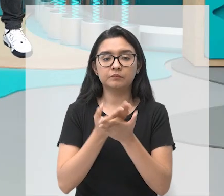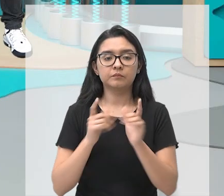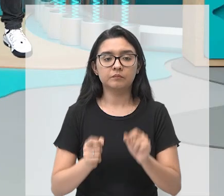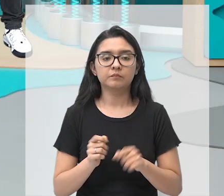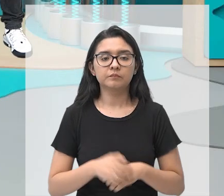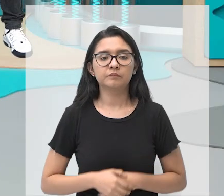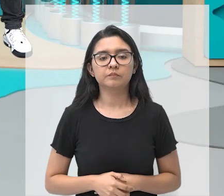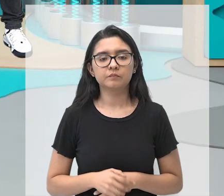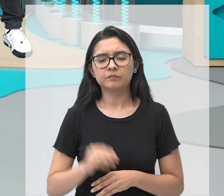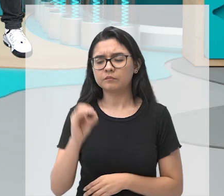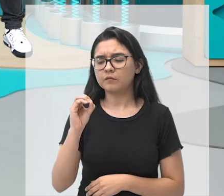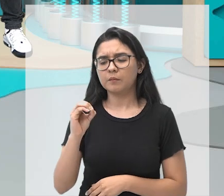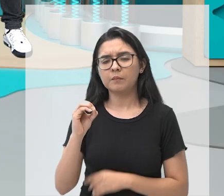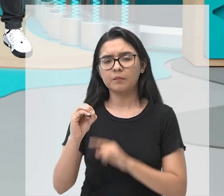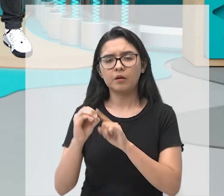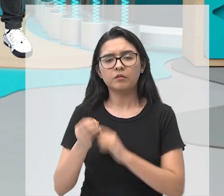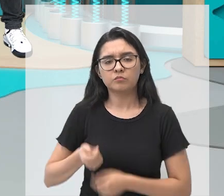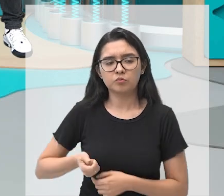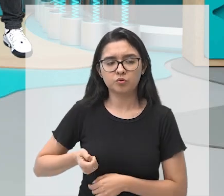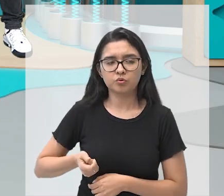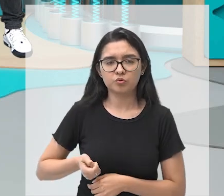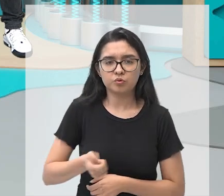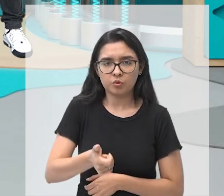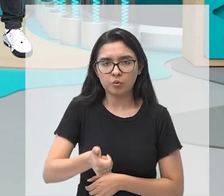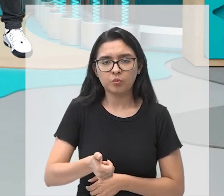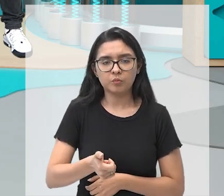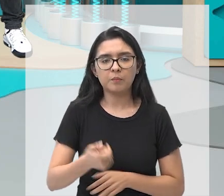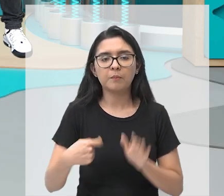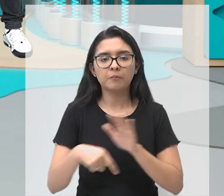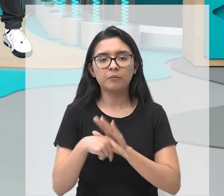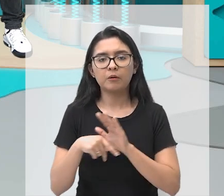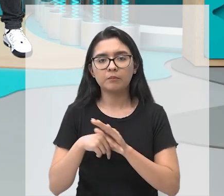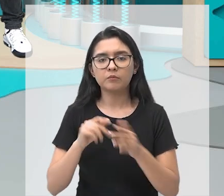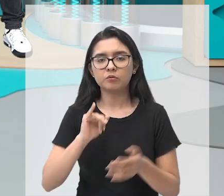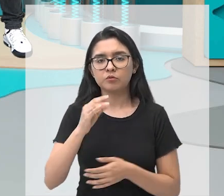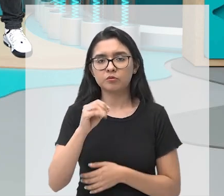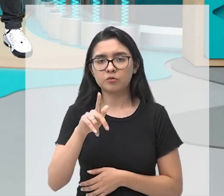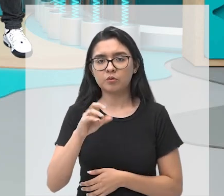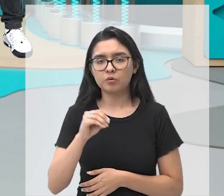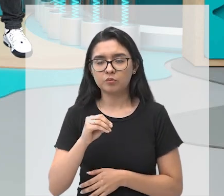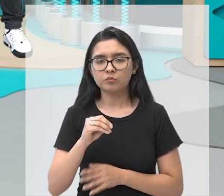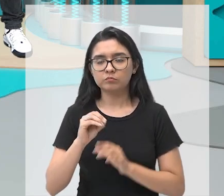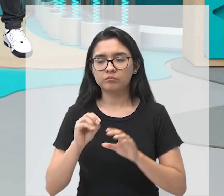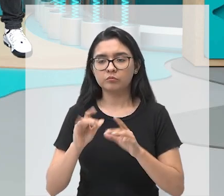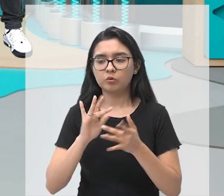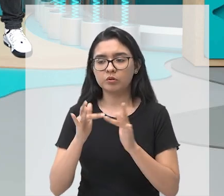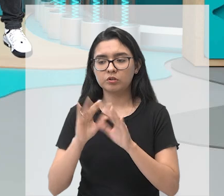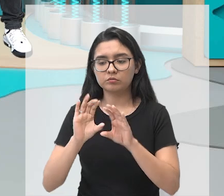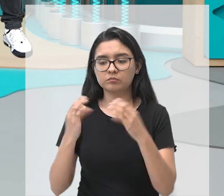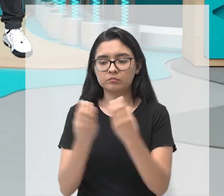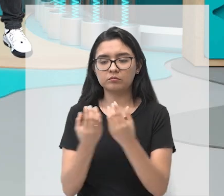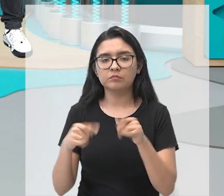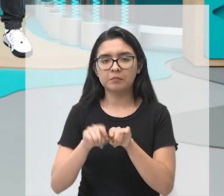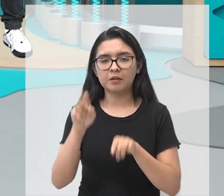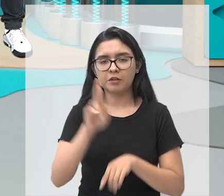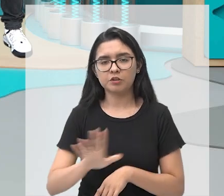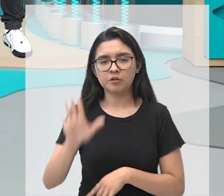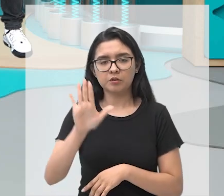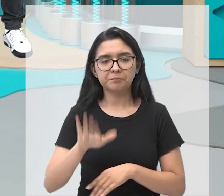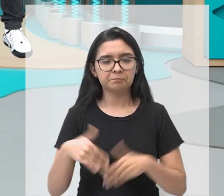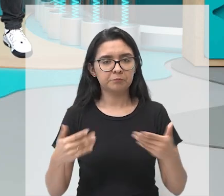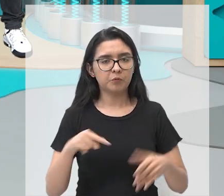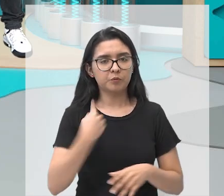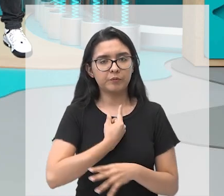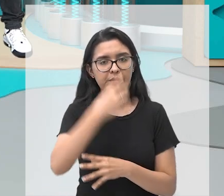a bola de gude, né, um jogo do contexto comunitário e regional que tem diversas abordagens. E para a